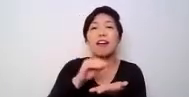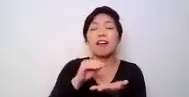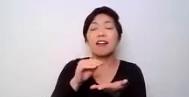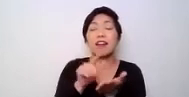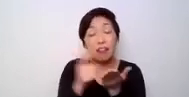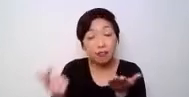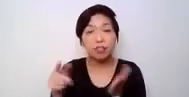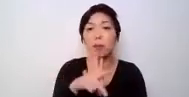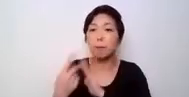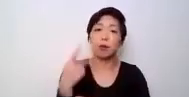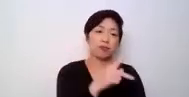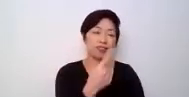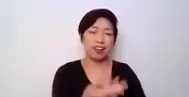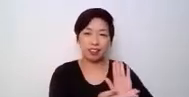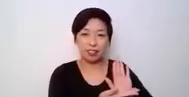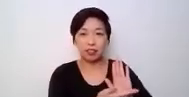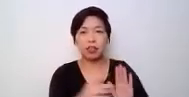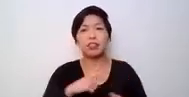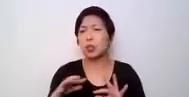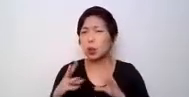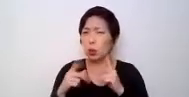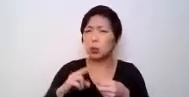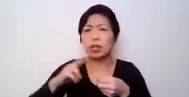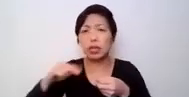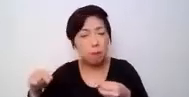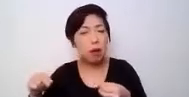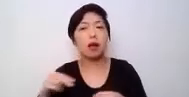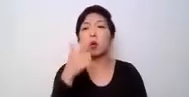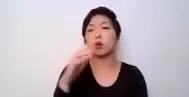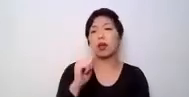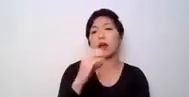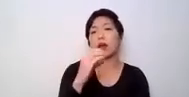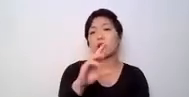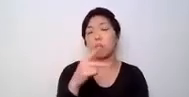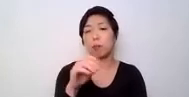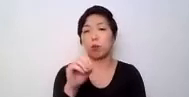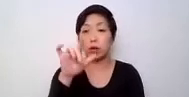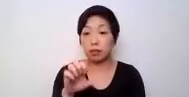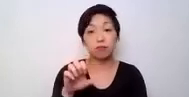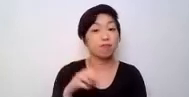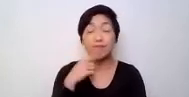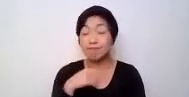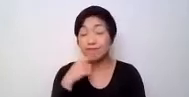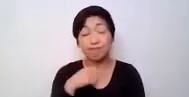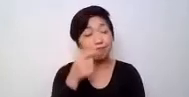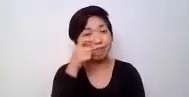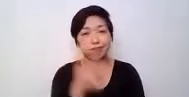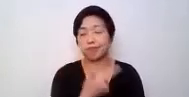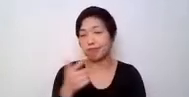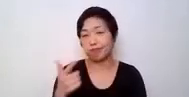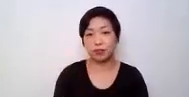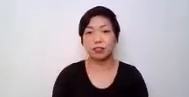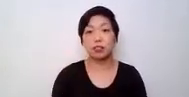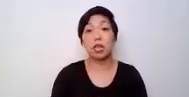revista a Acrópole todas essas ninguém publicava os projetos dela e foi somente após a